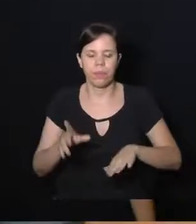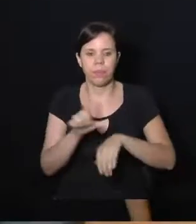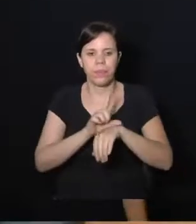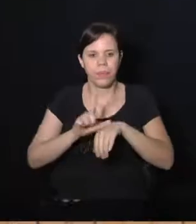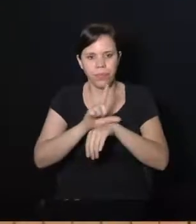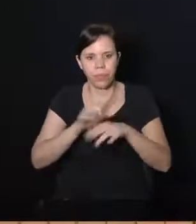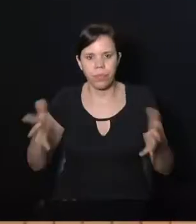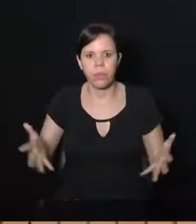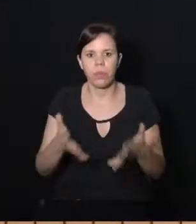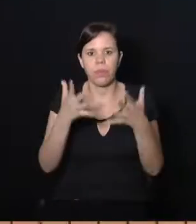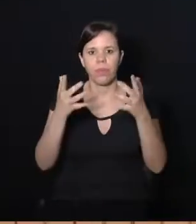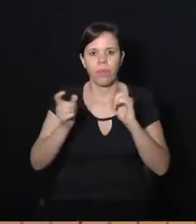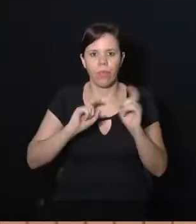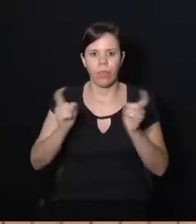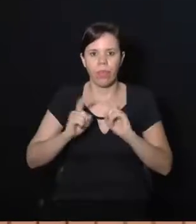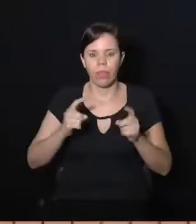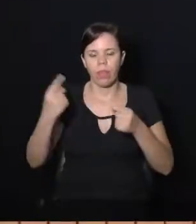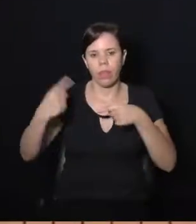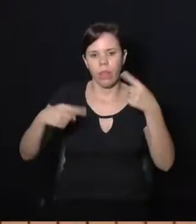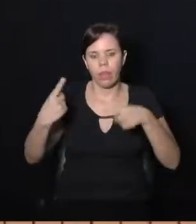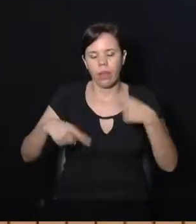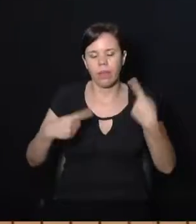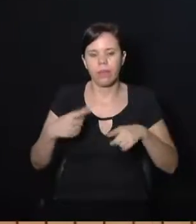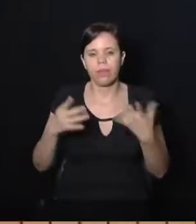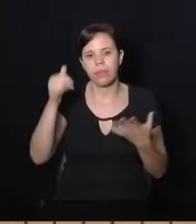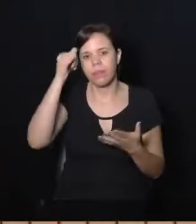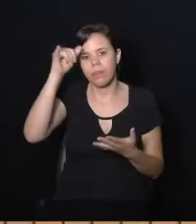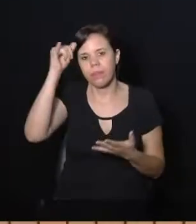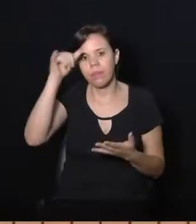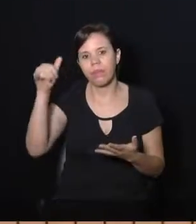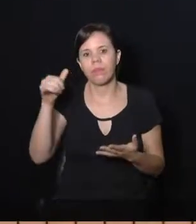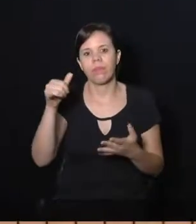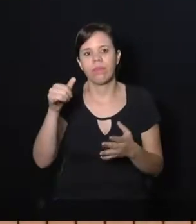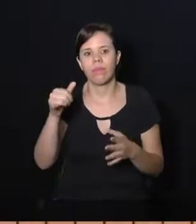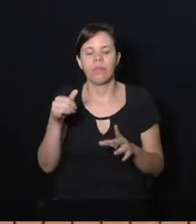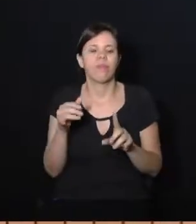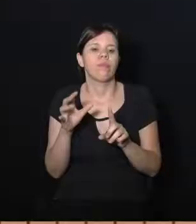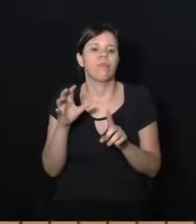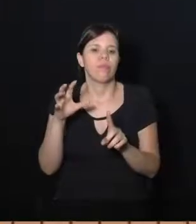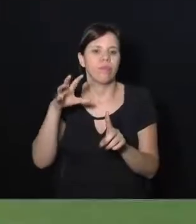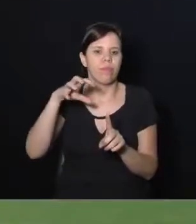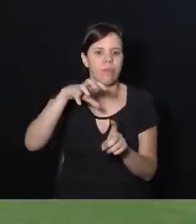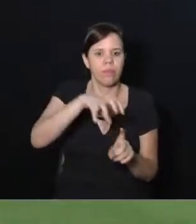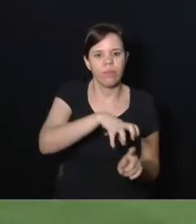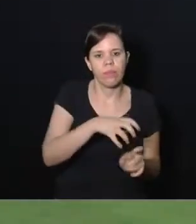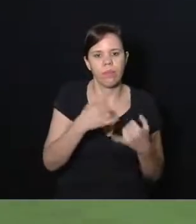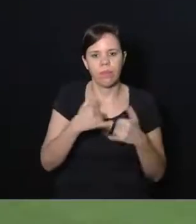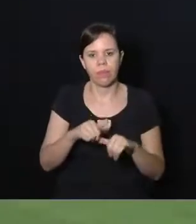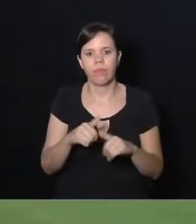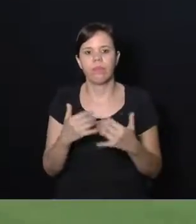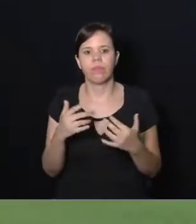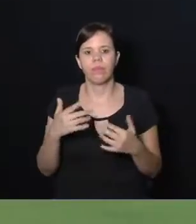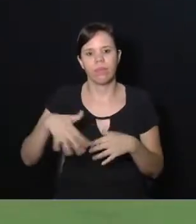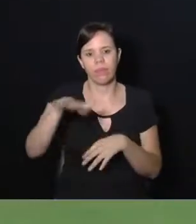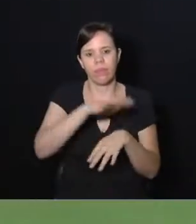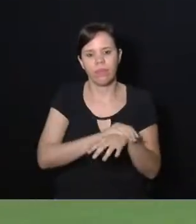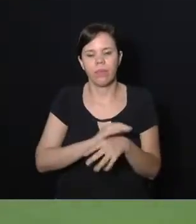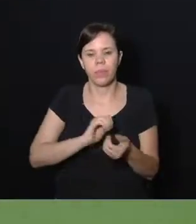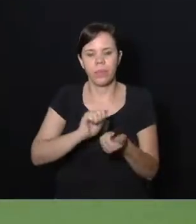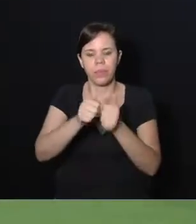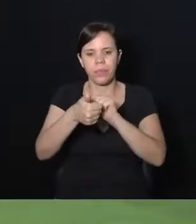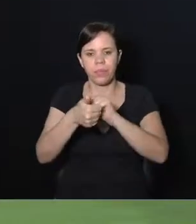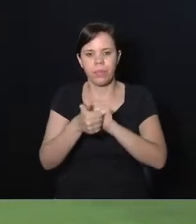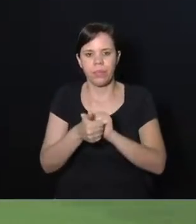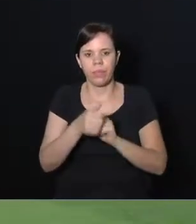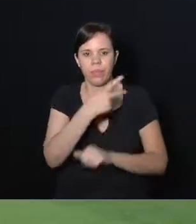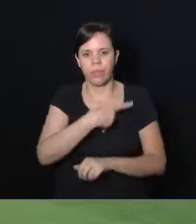promove audiência para debater o programa de combate ao assédio sexual no transporte coletivo. E no esporte,